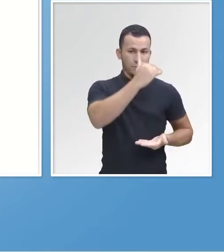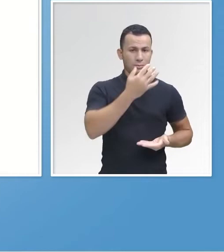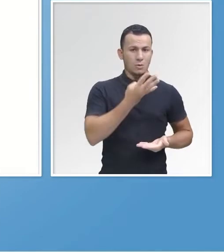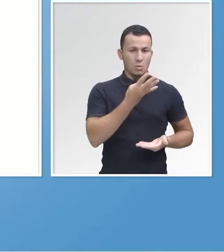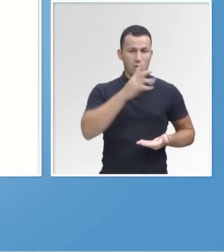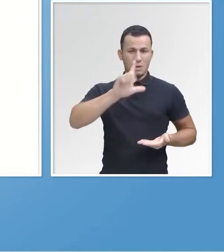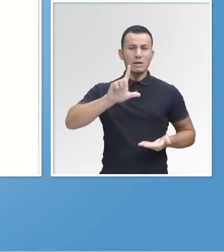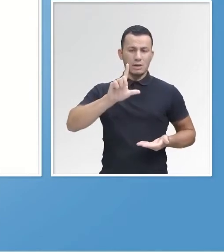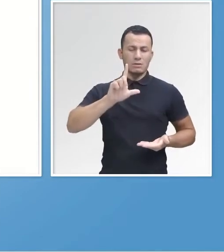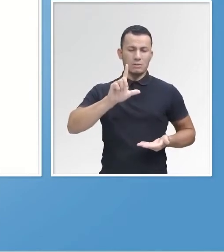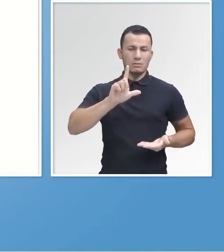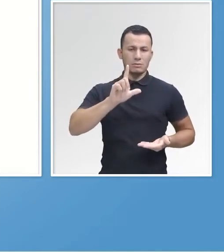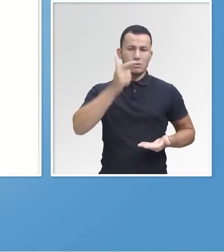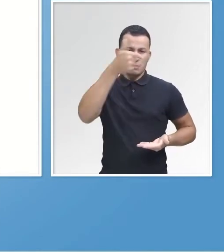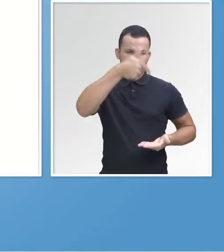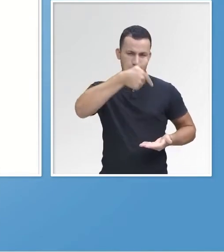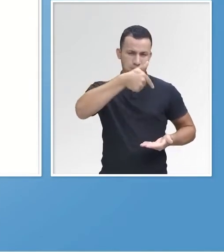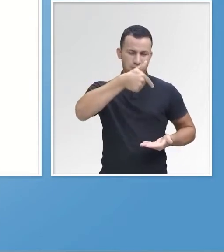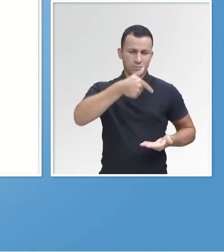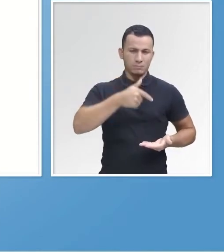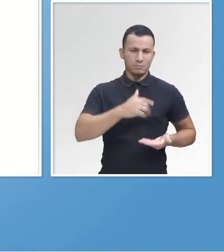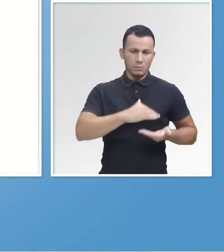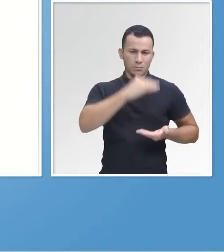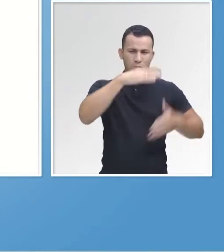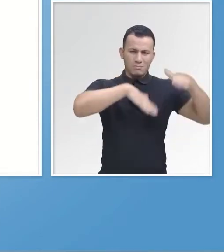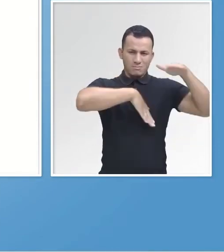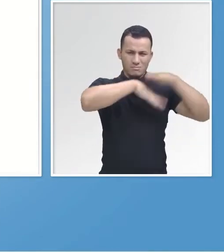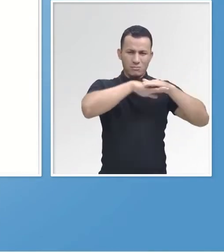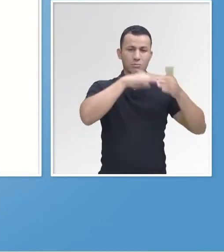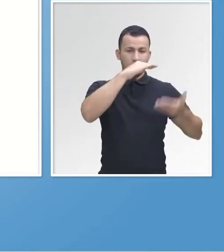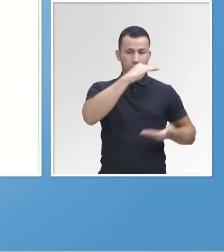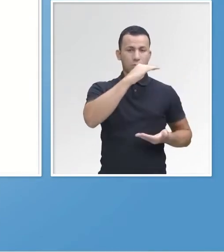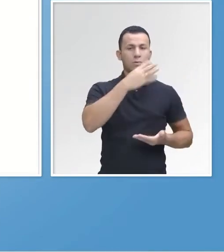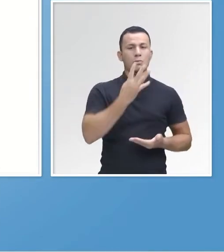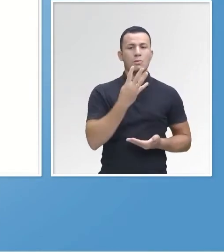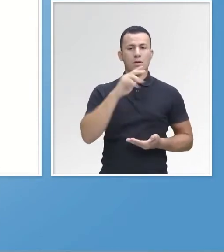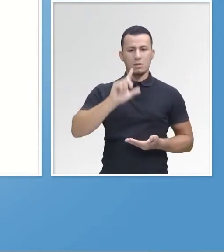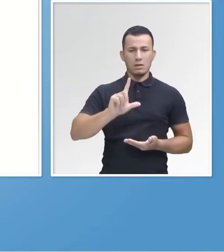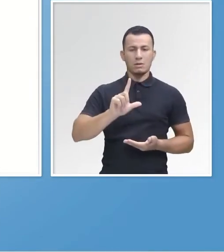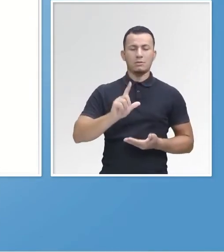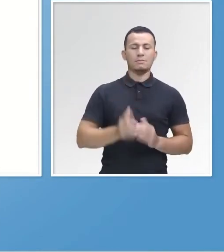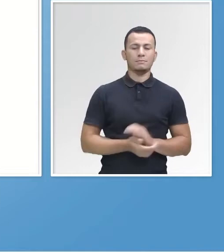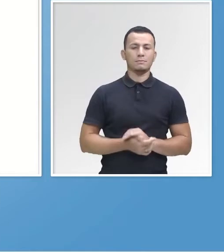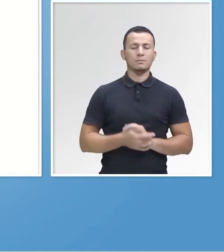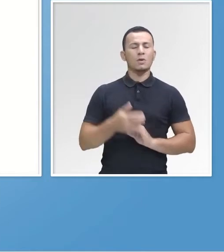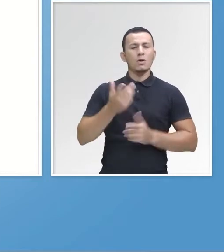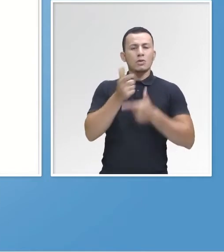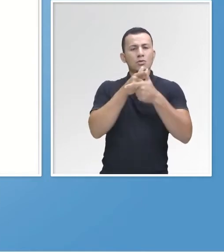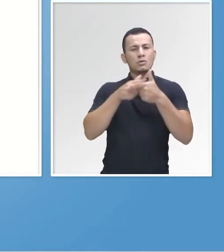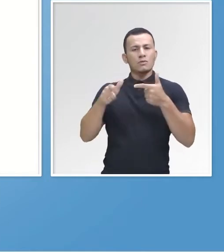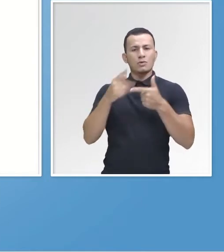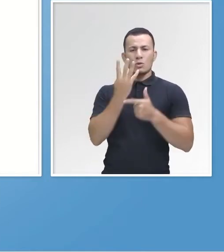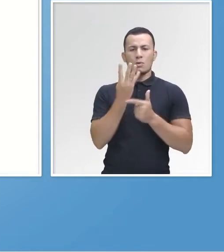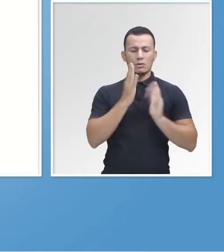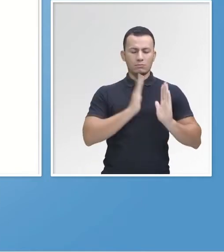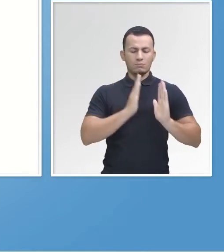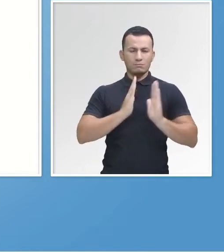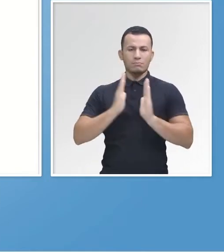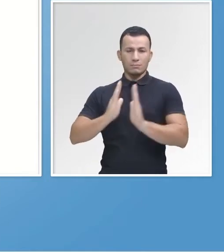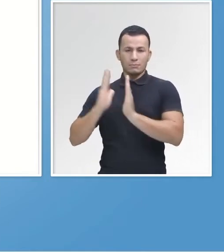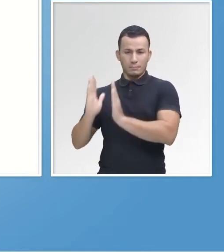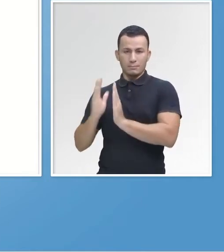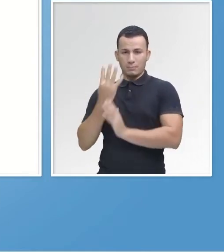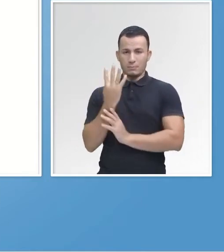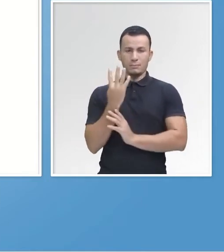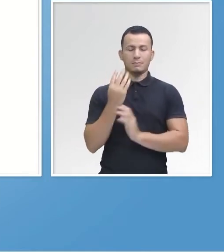4 litros essa capacidade Total Então vamos mandar Imaginário dividir esse galão em quatro partes muito